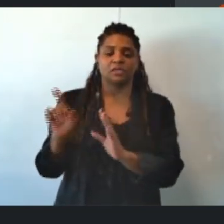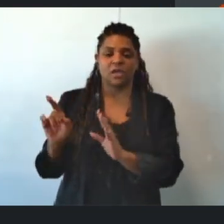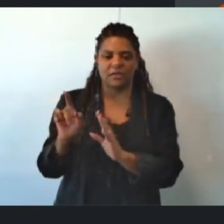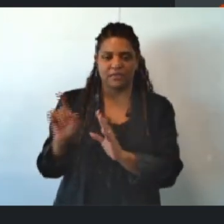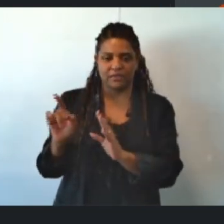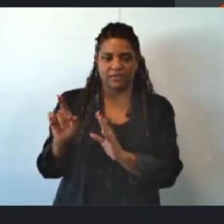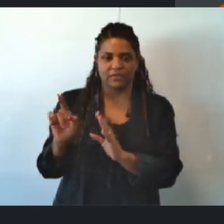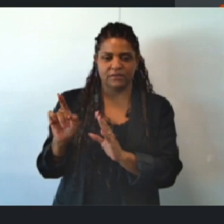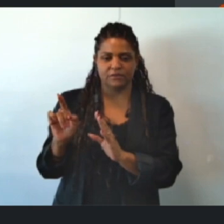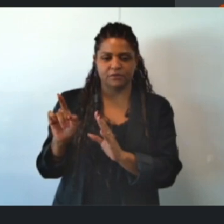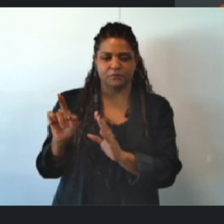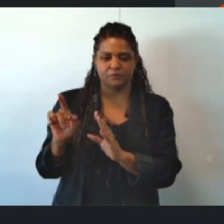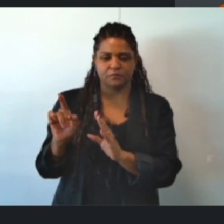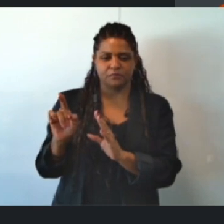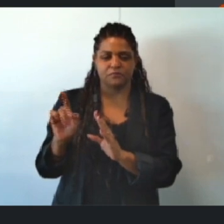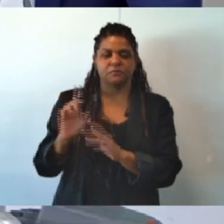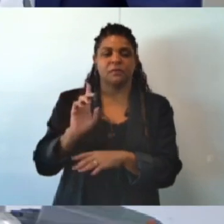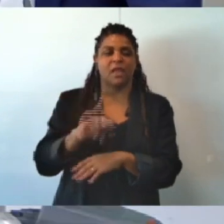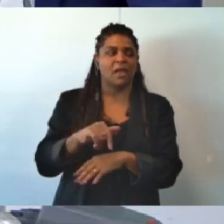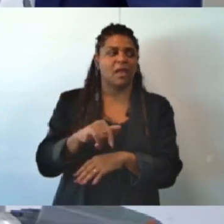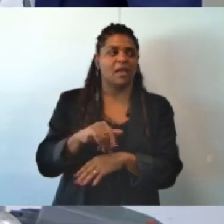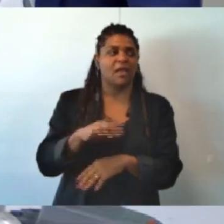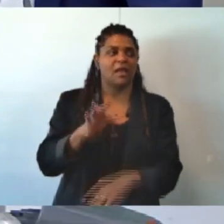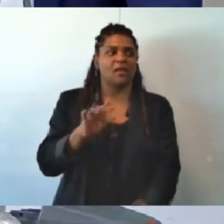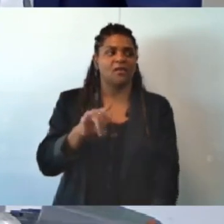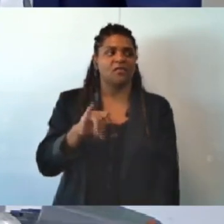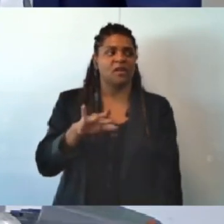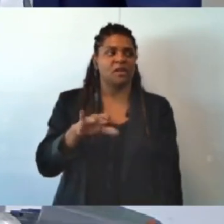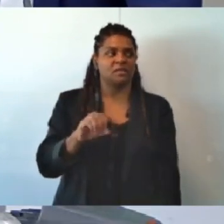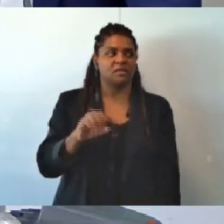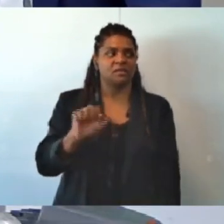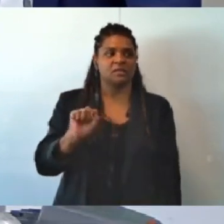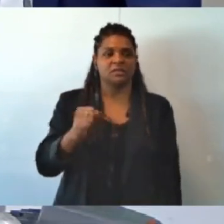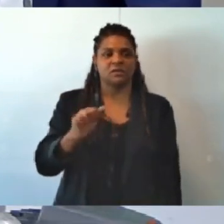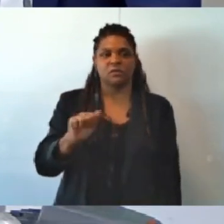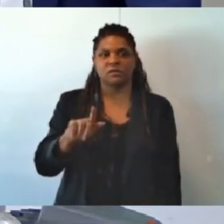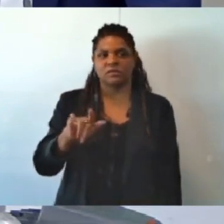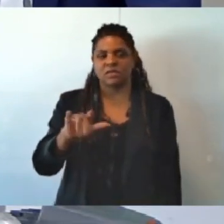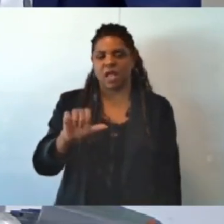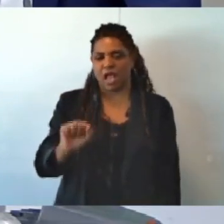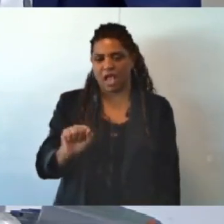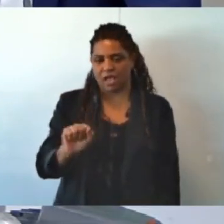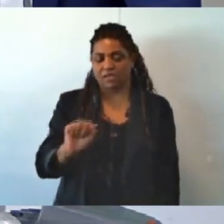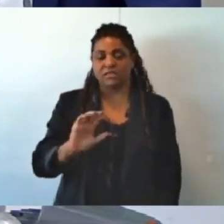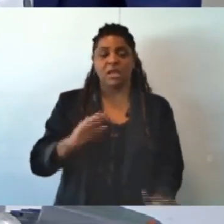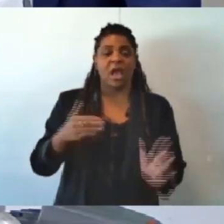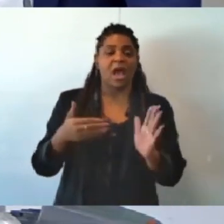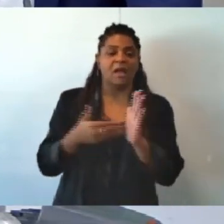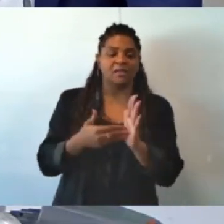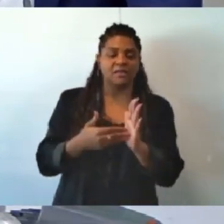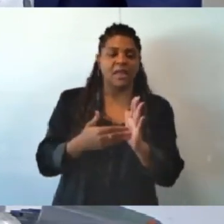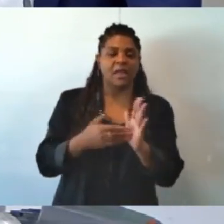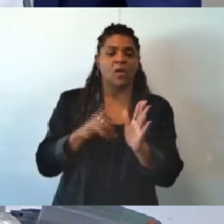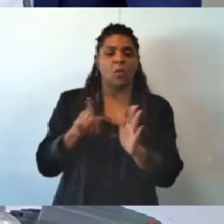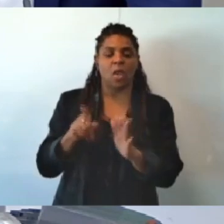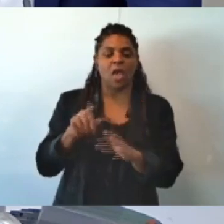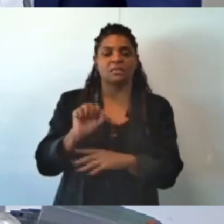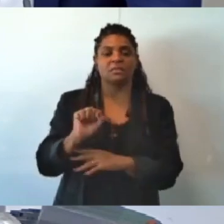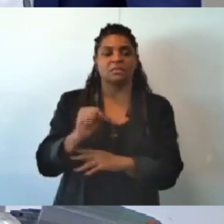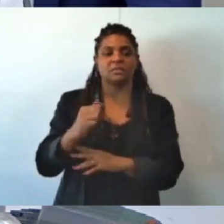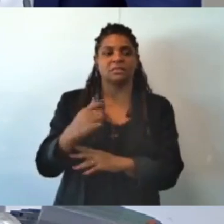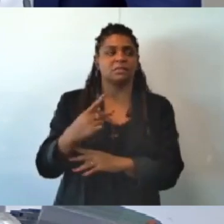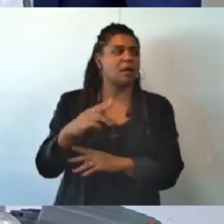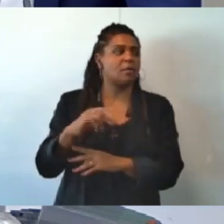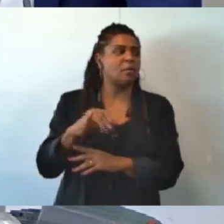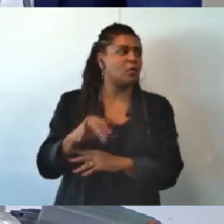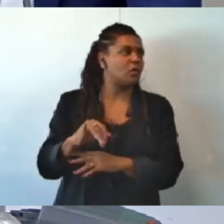a Francisco Salles. Afinal, da Francisco Salles ainda pega uma parte da Sapucaí, não é isso? Então, mesmo assim,